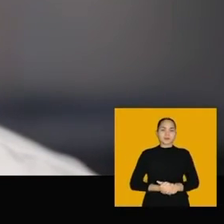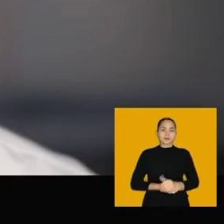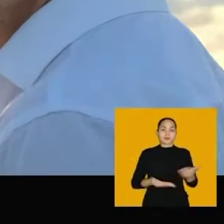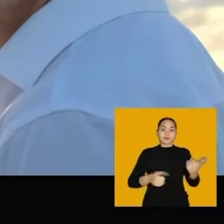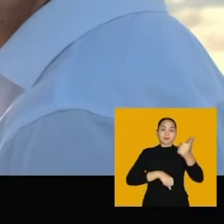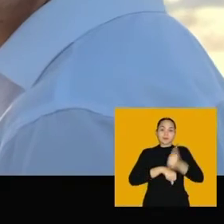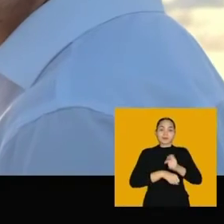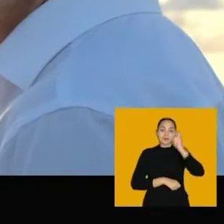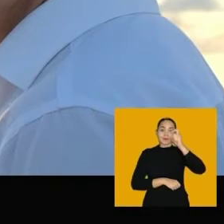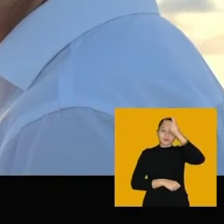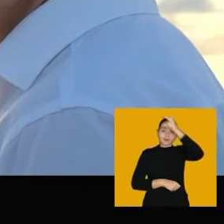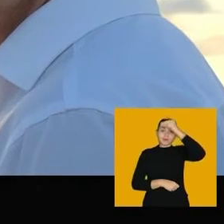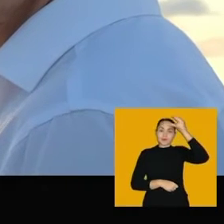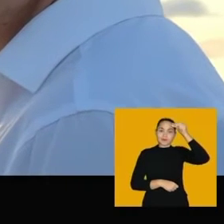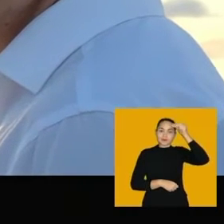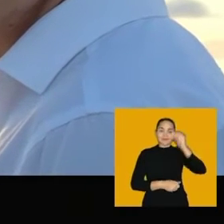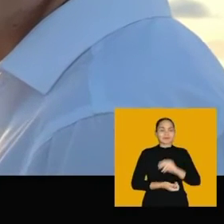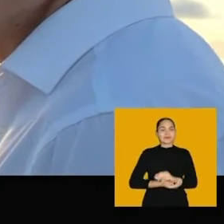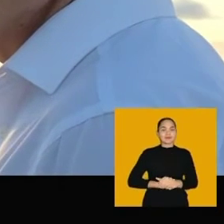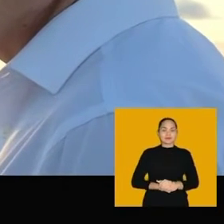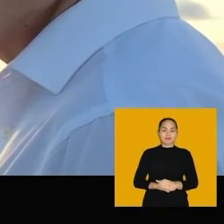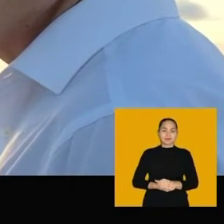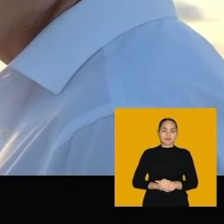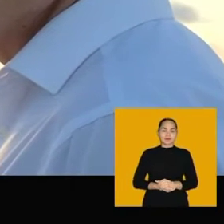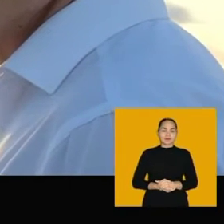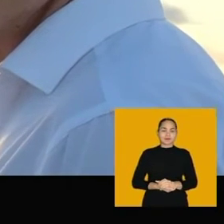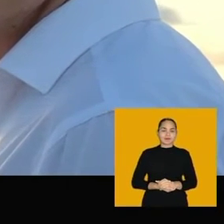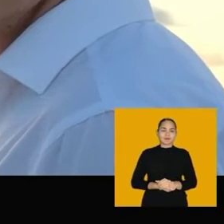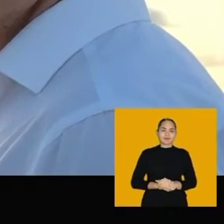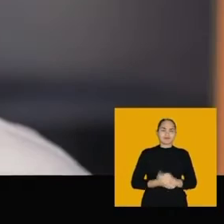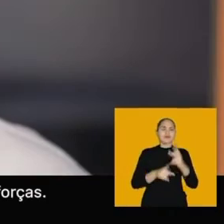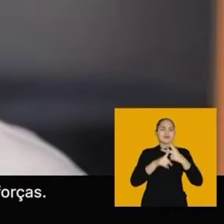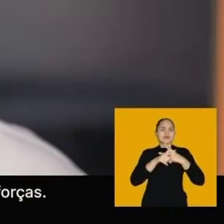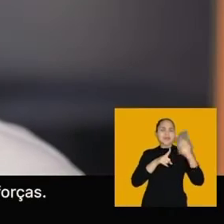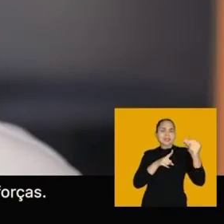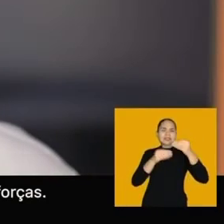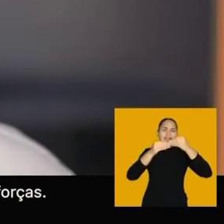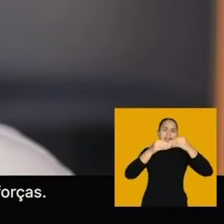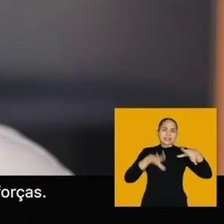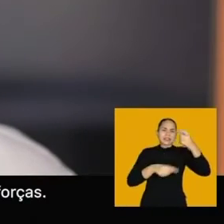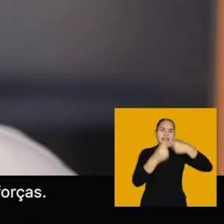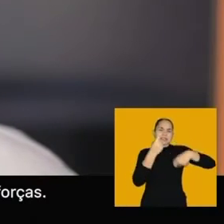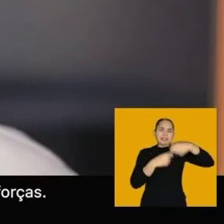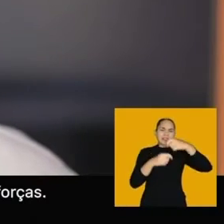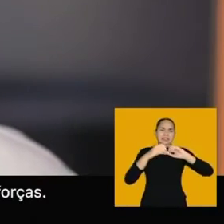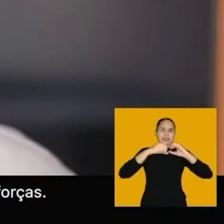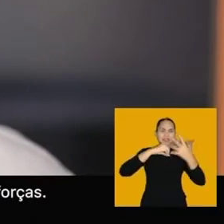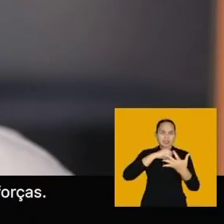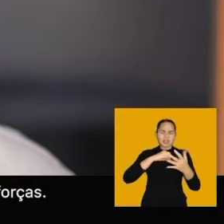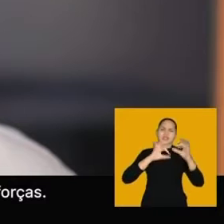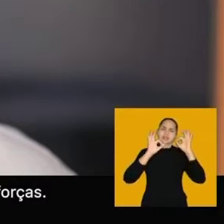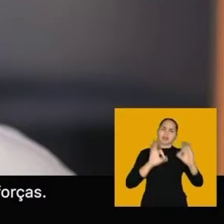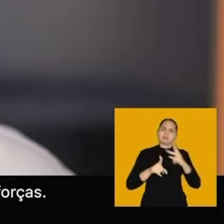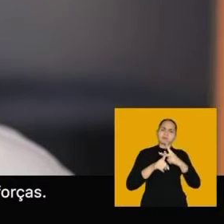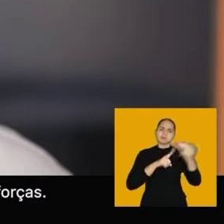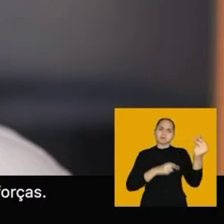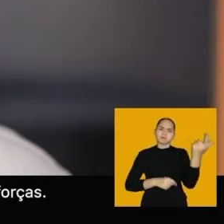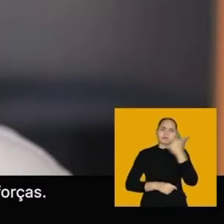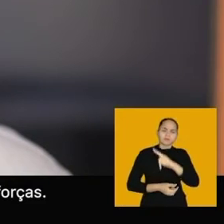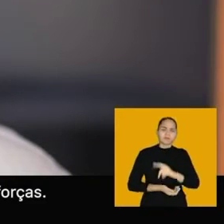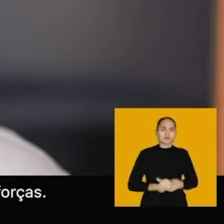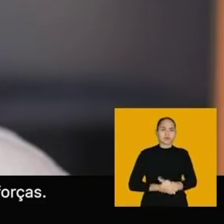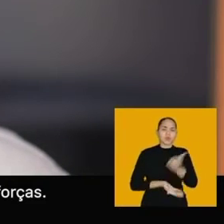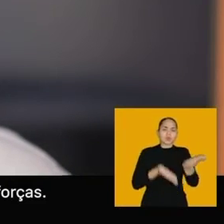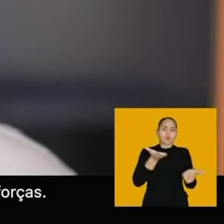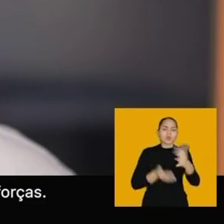em frente. Agora é Sarto Prefeito! Vamos vencer a crise causada pela pandemia com firmeza